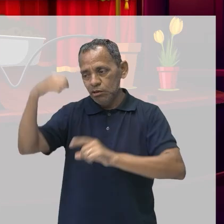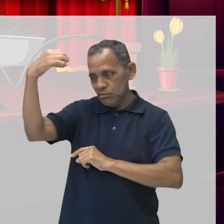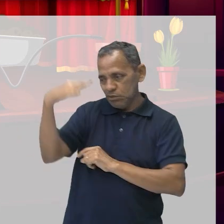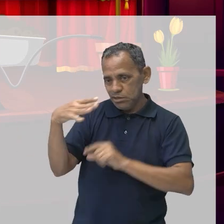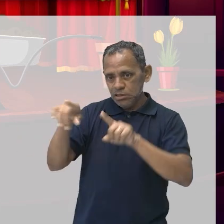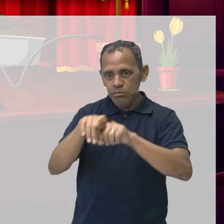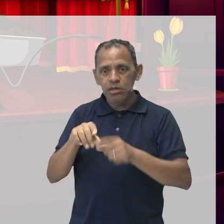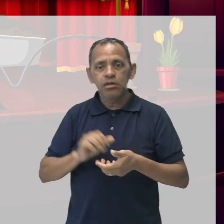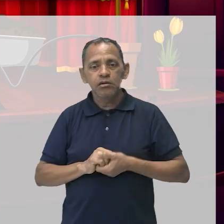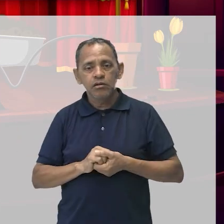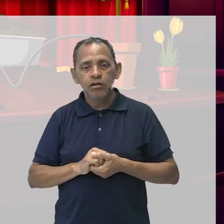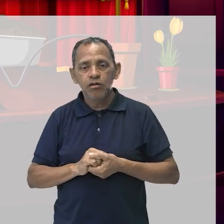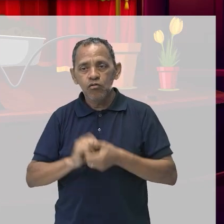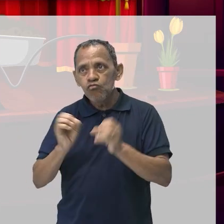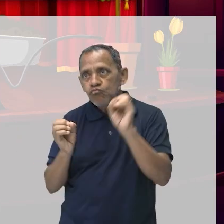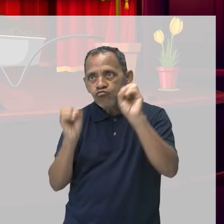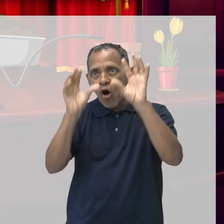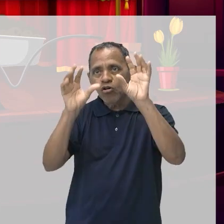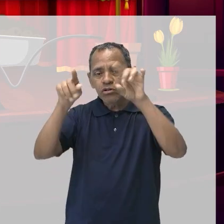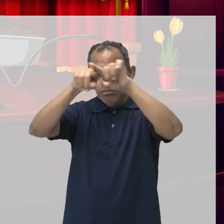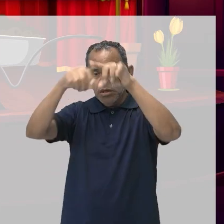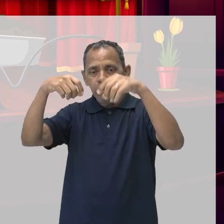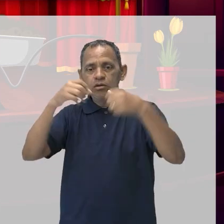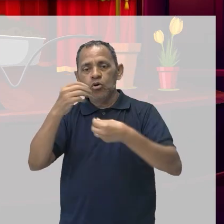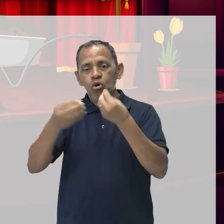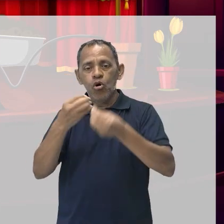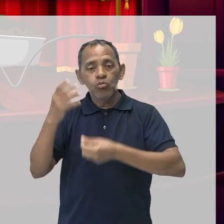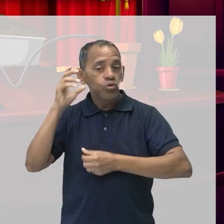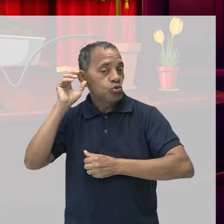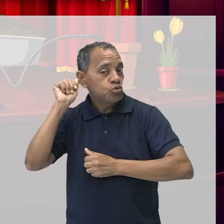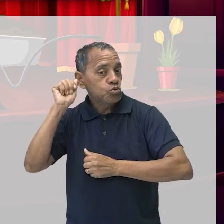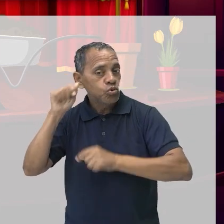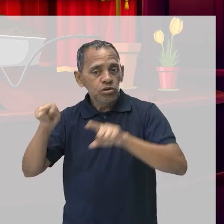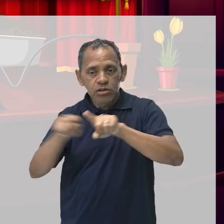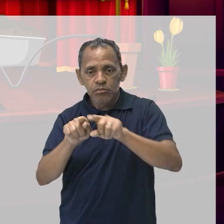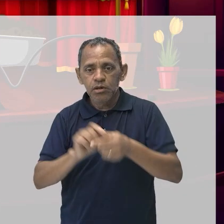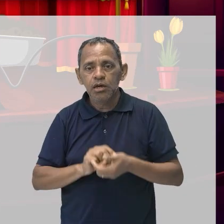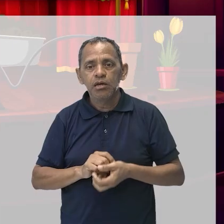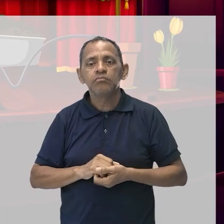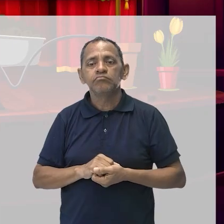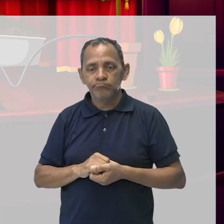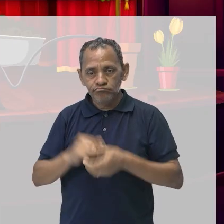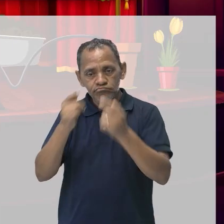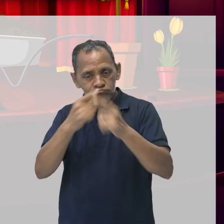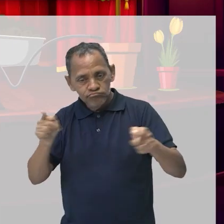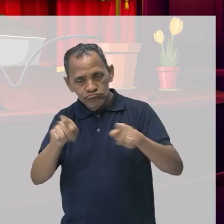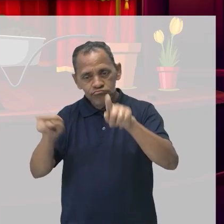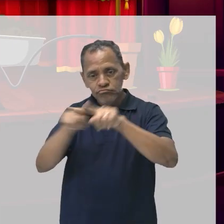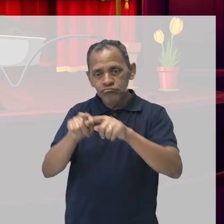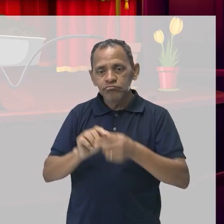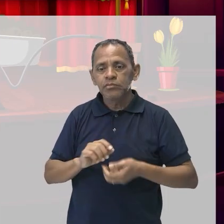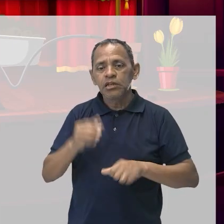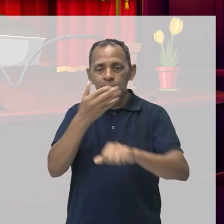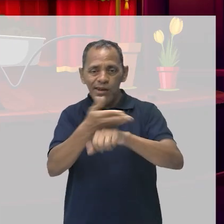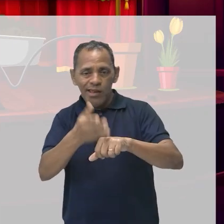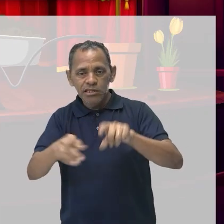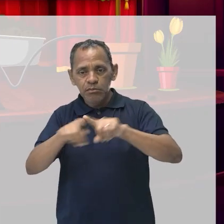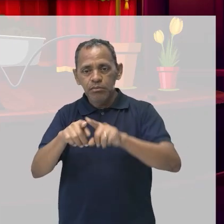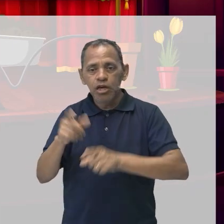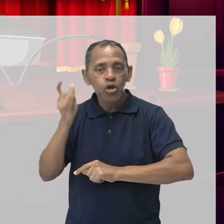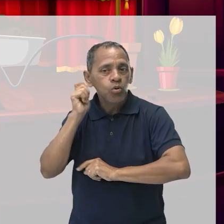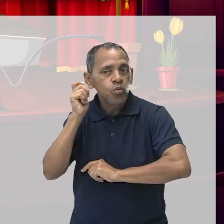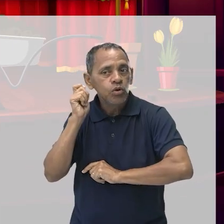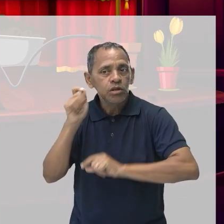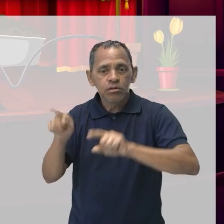iluminação, luzes, focos, efeito de luz, sonoplastia, trilha sonora, efeitos sonoros e ruídos. Então